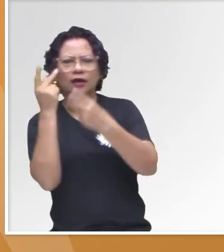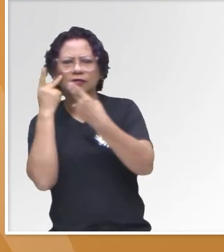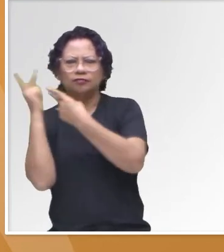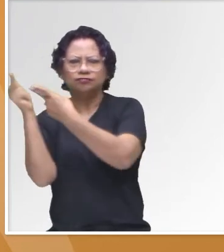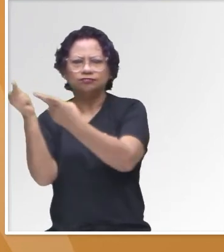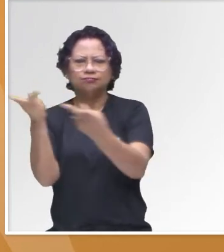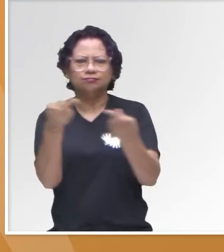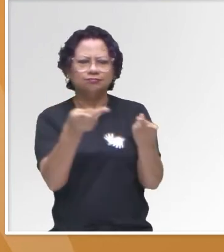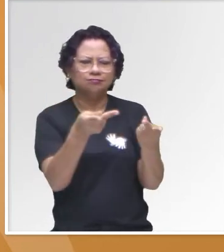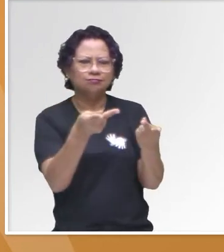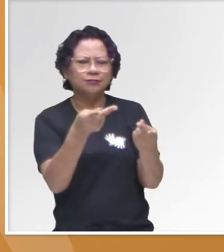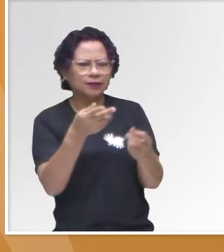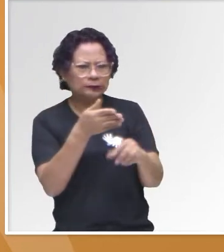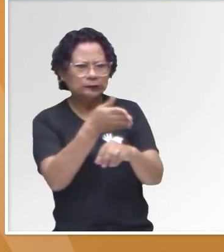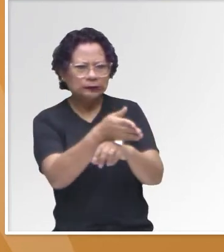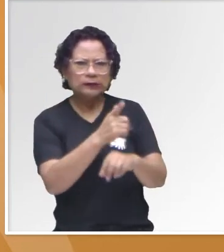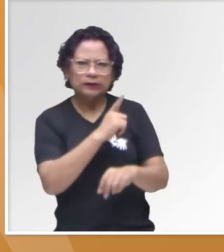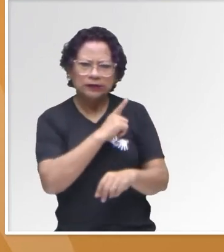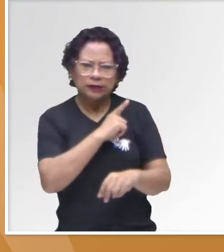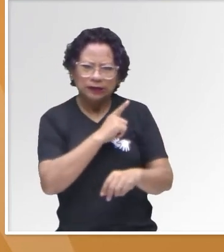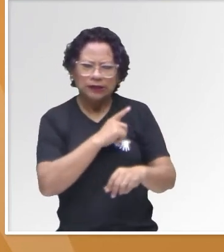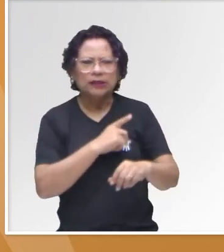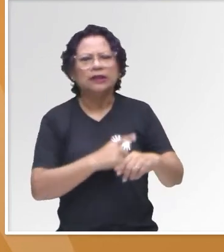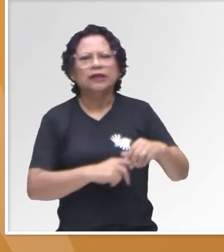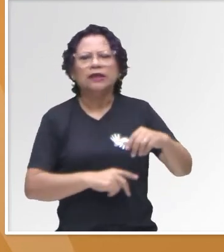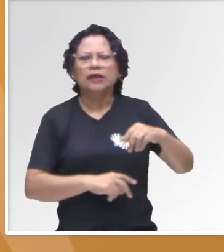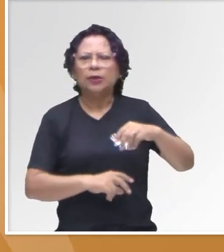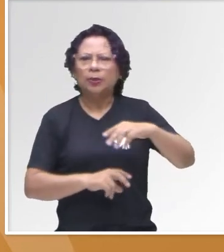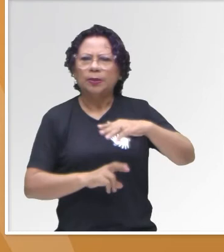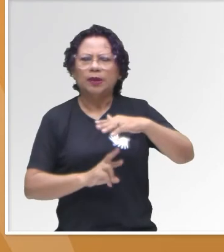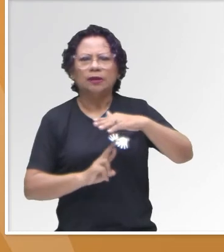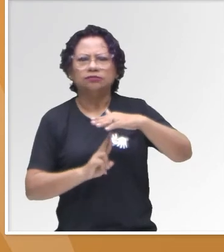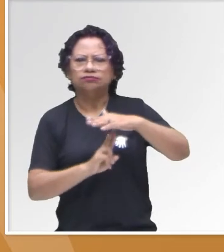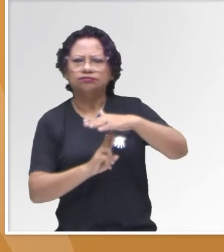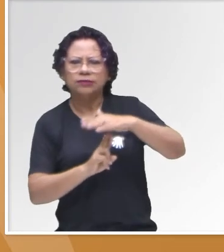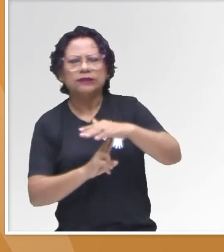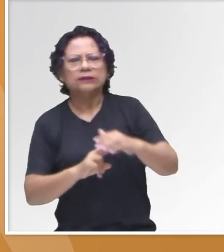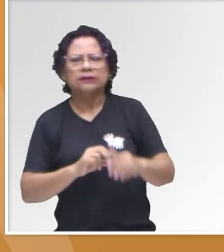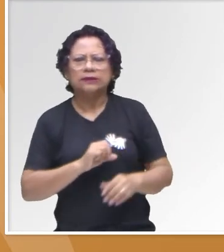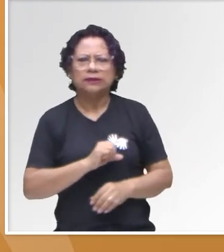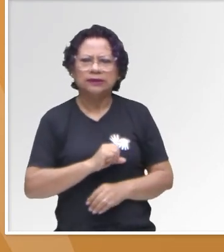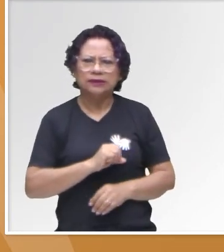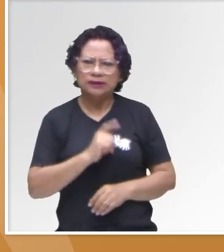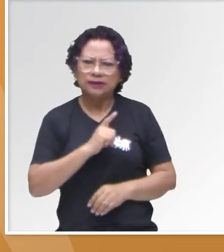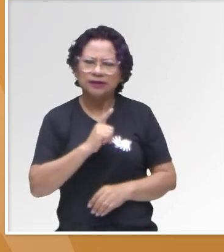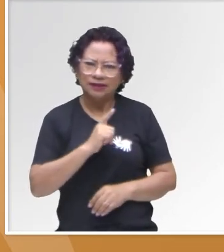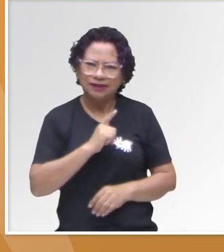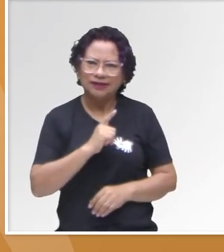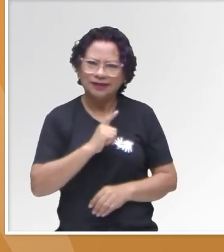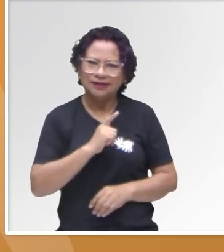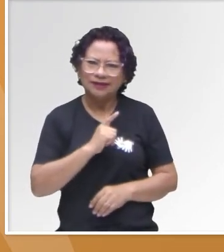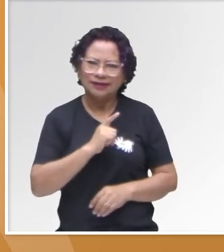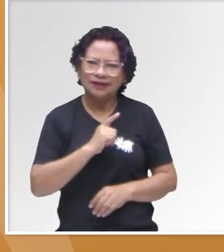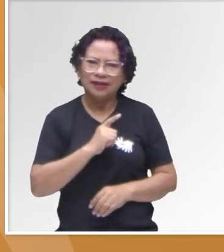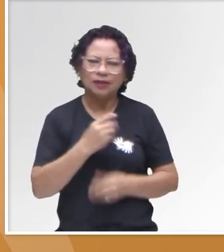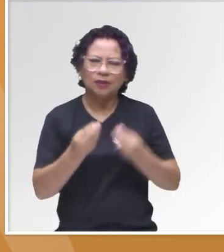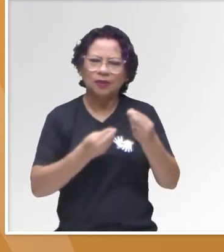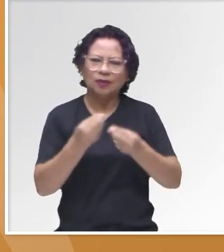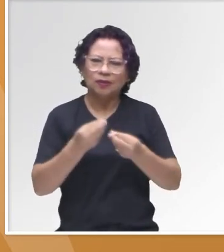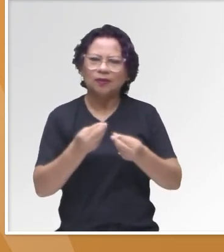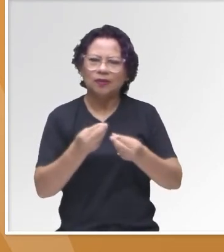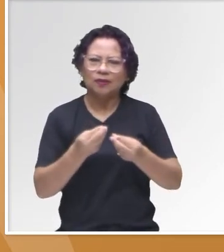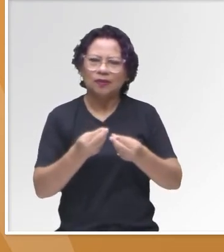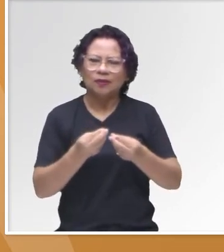uma rodoviária que eu possa pegar um ônibus e me deslocar? Será se tem rodovias, né, onde eu possa usar